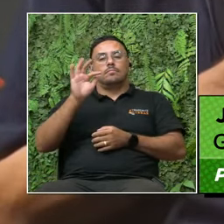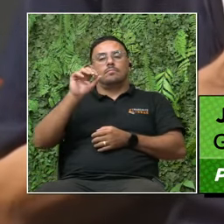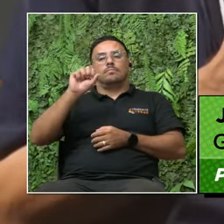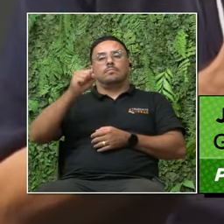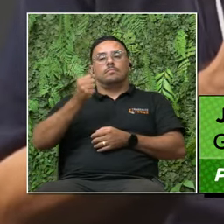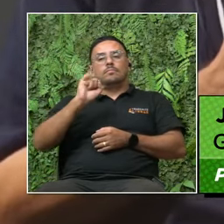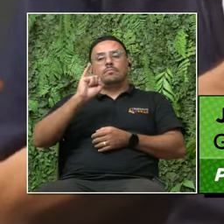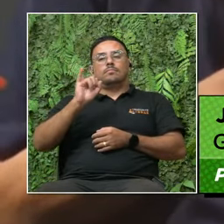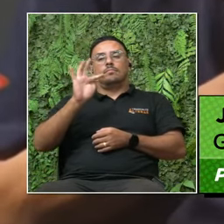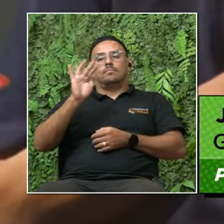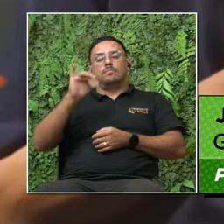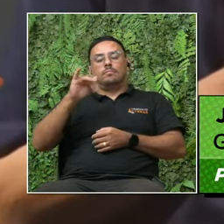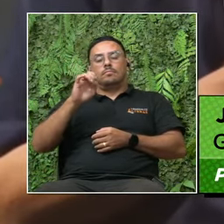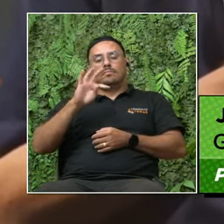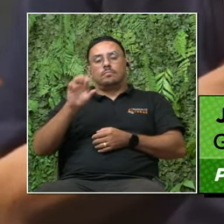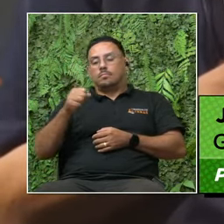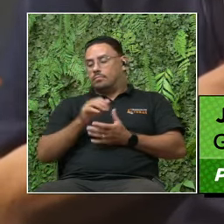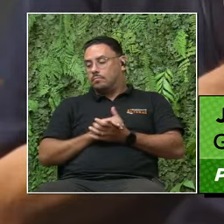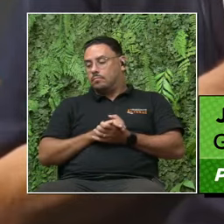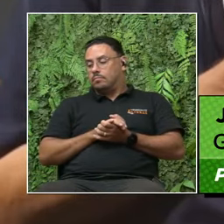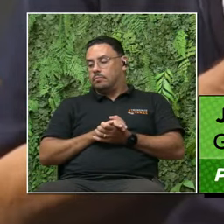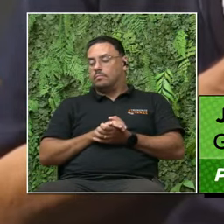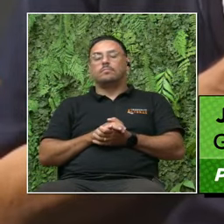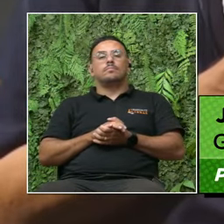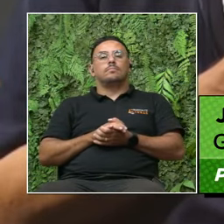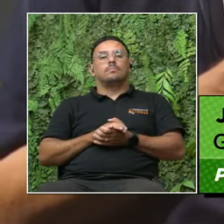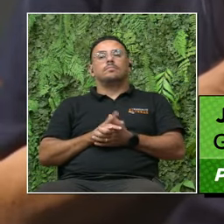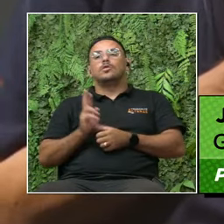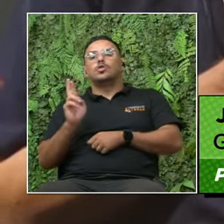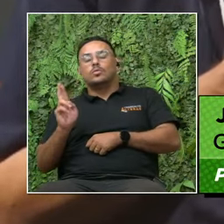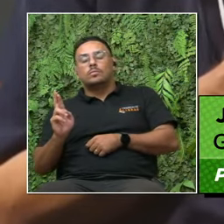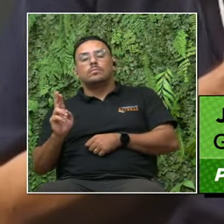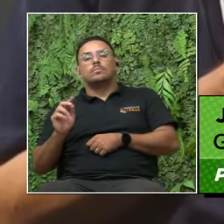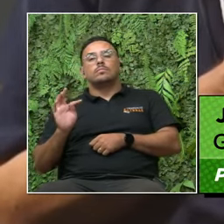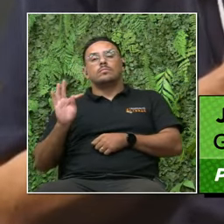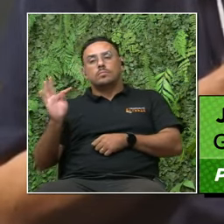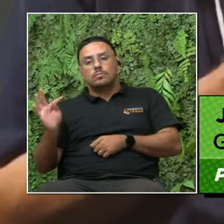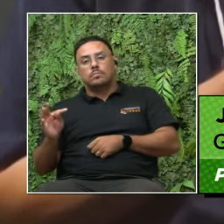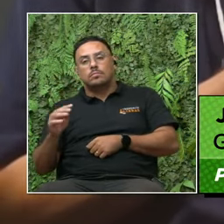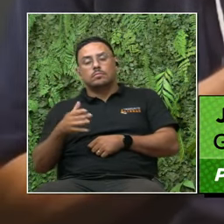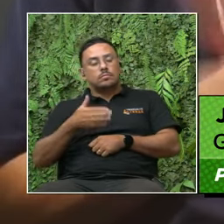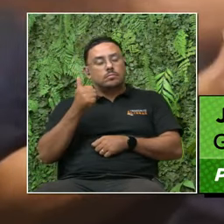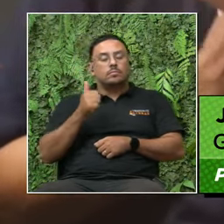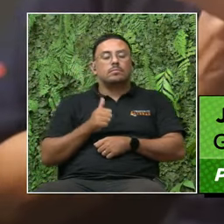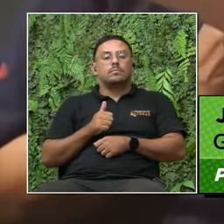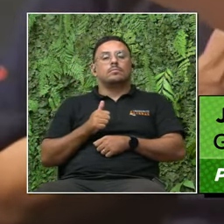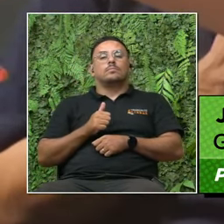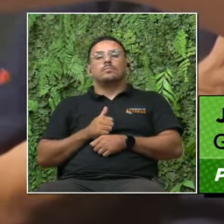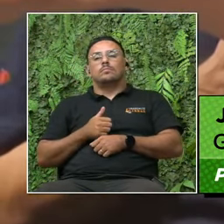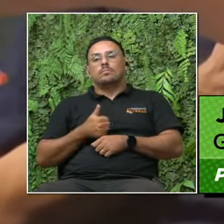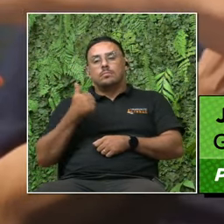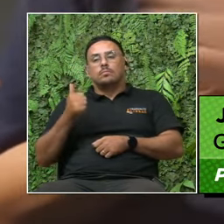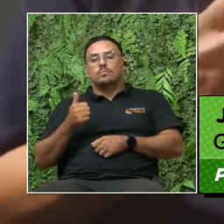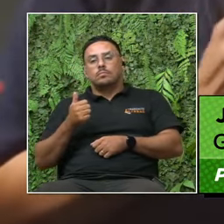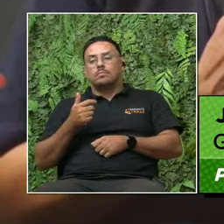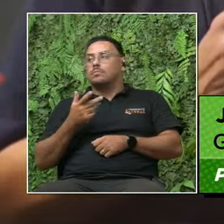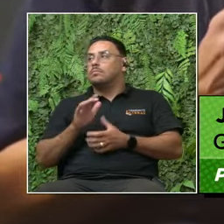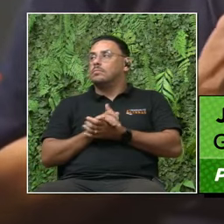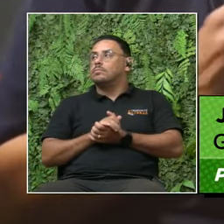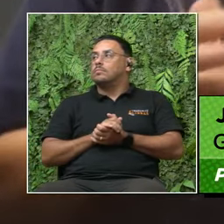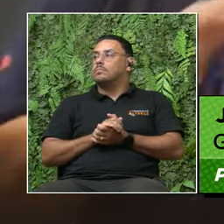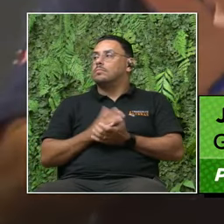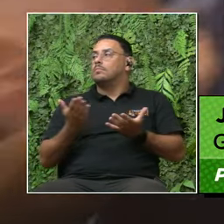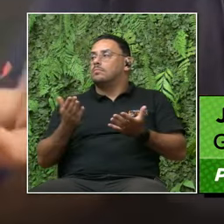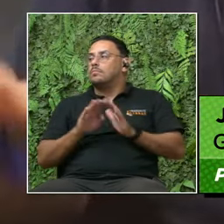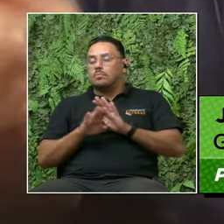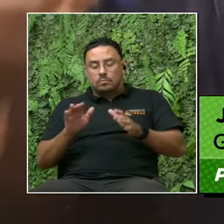for Rem cabid tem que ser titular no lugar do Lu Silva concordo Melo Claro é que entrou e entrou muito bem você vê que ele entra muito bem